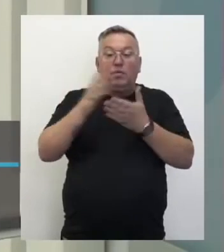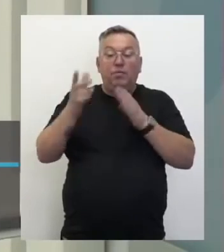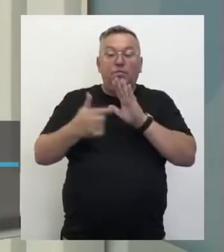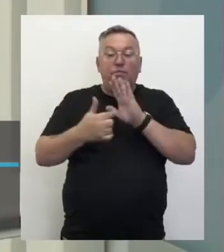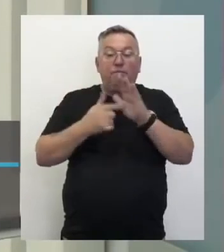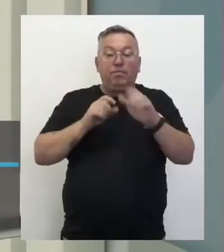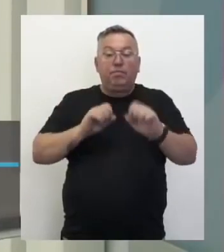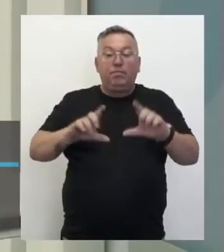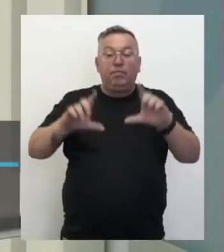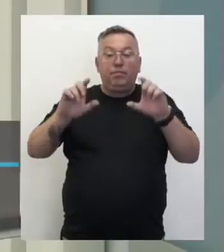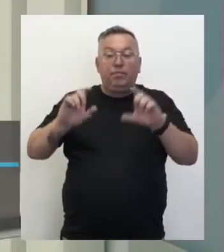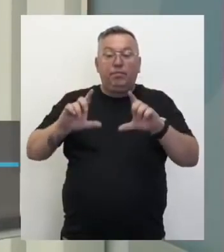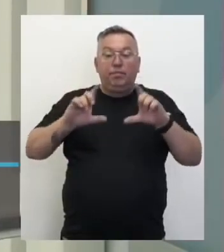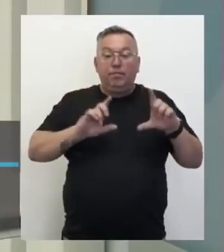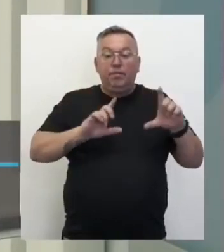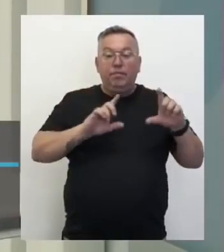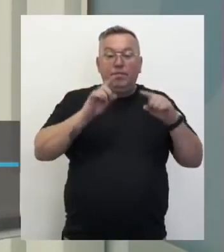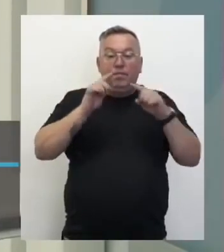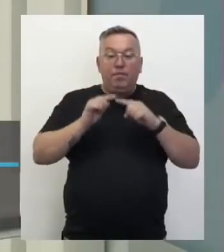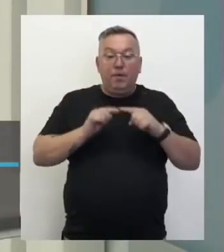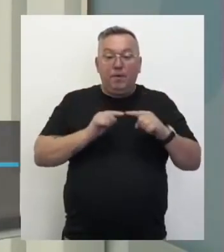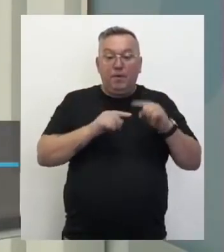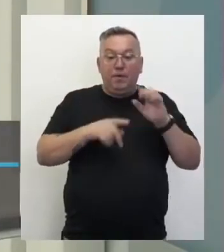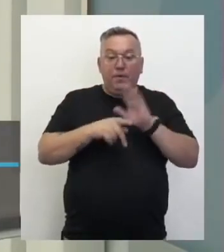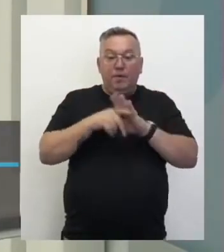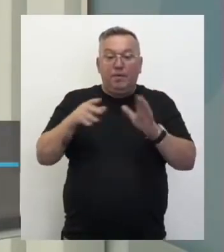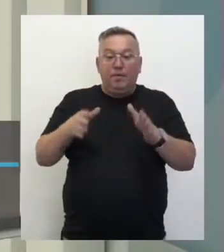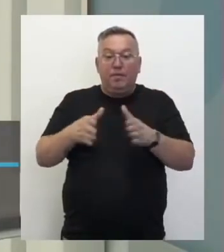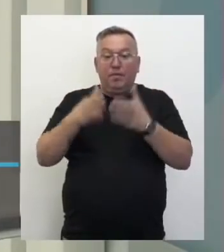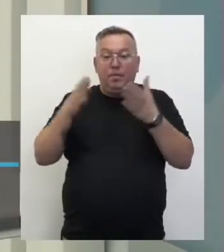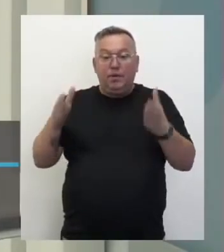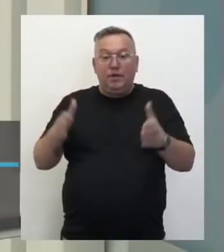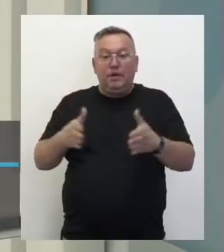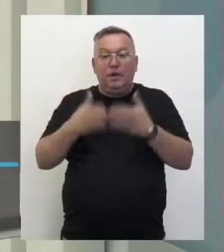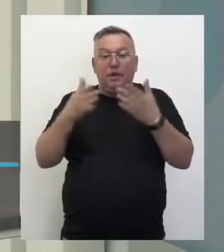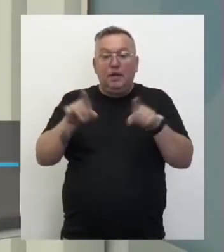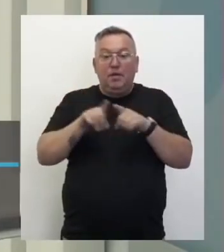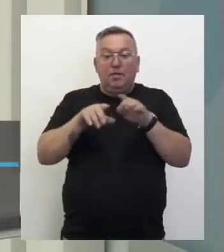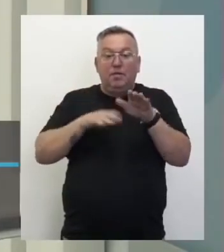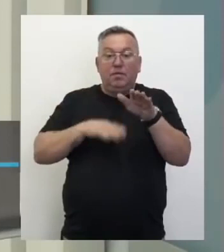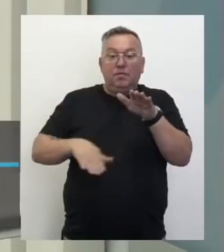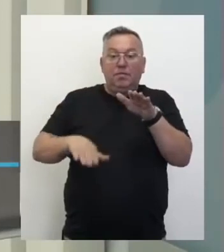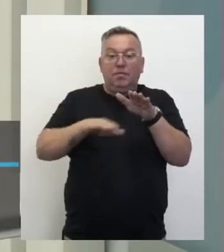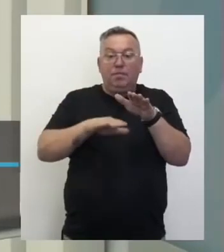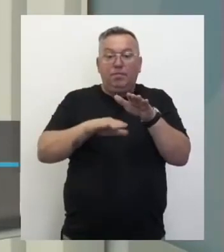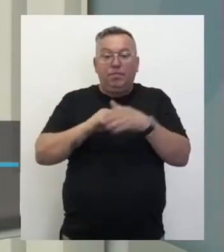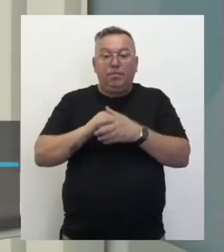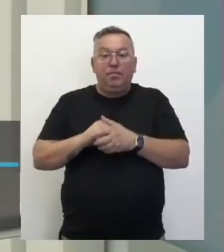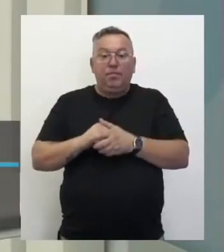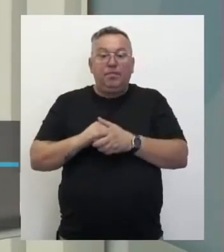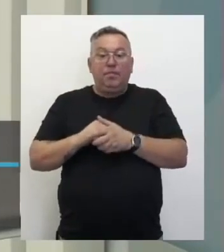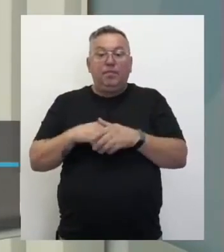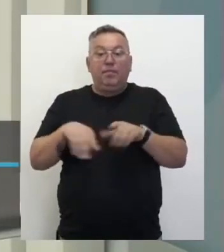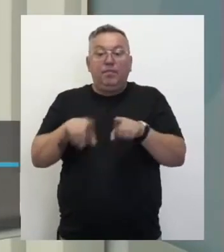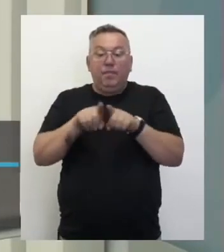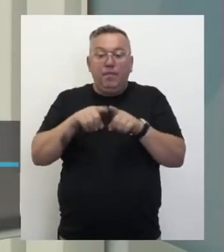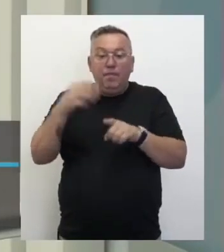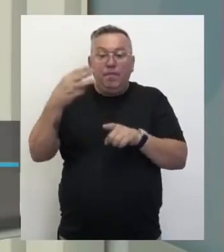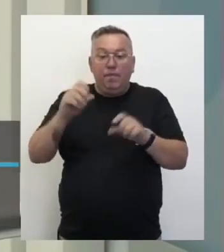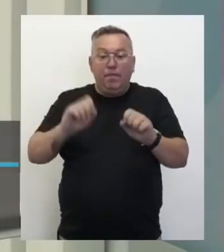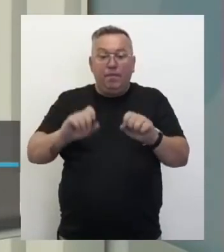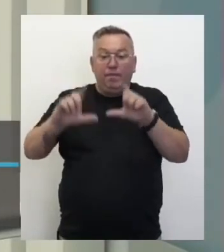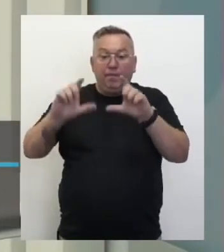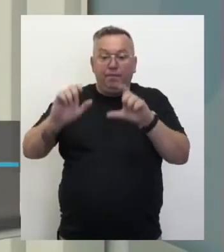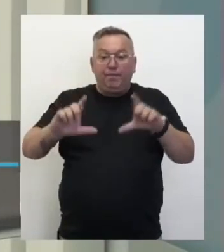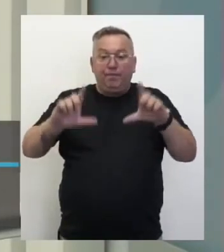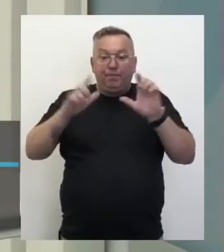expondo imagens que estão ligadas mais à questão da pobreza, da desigualdade, né? E essas 3 imagens,